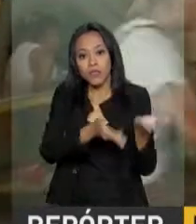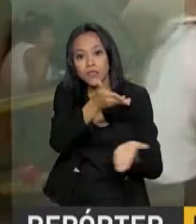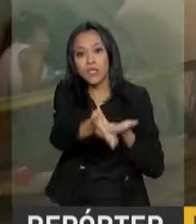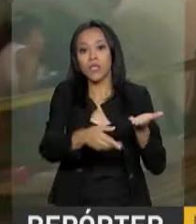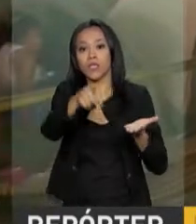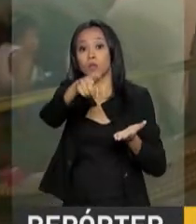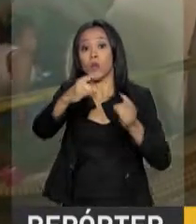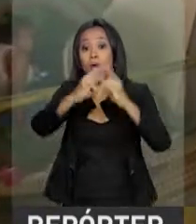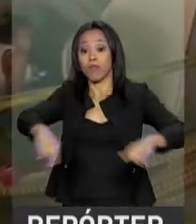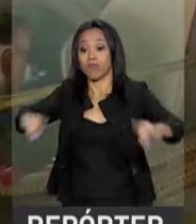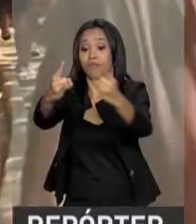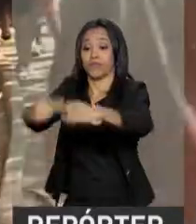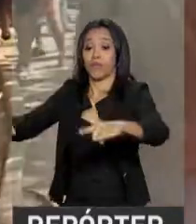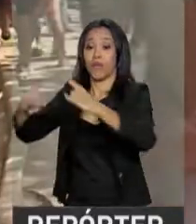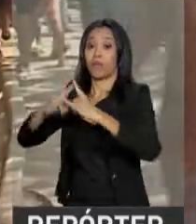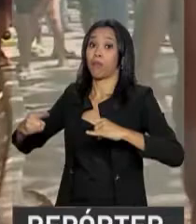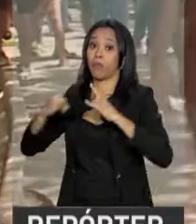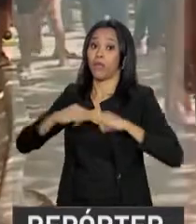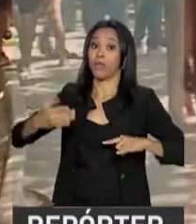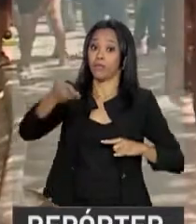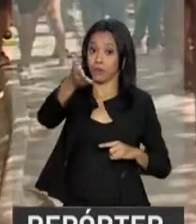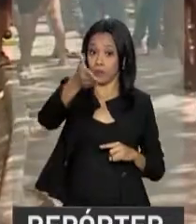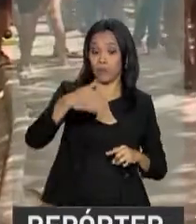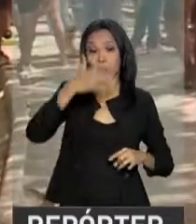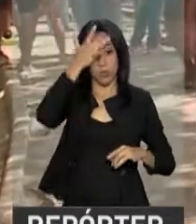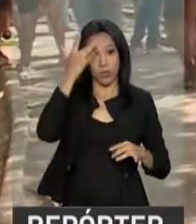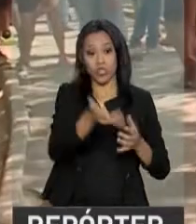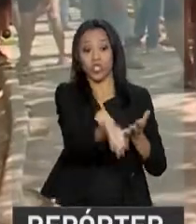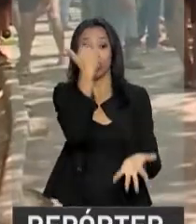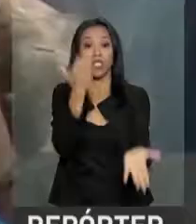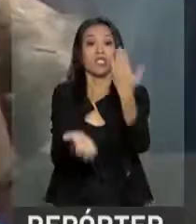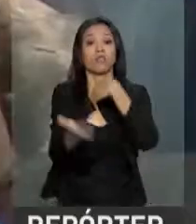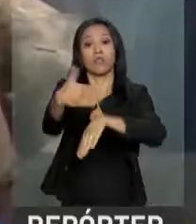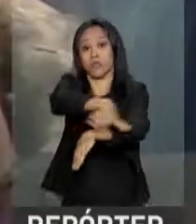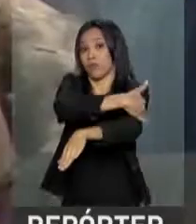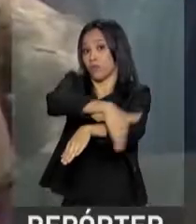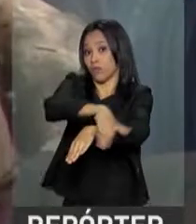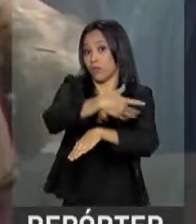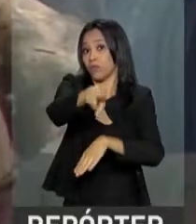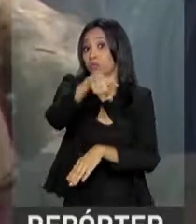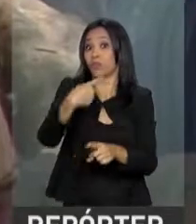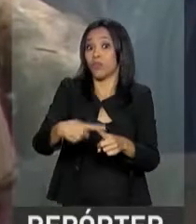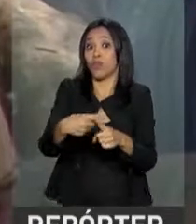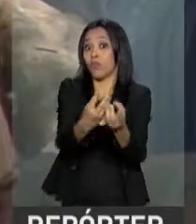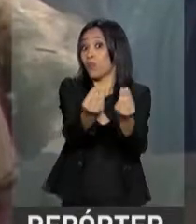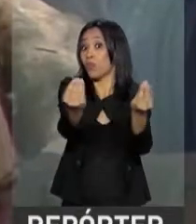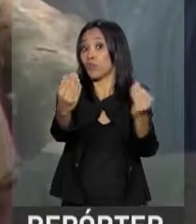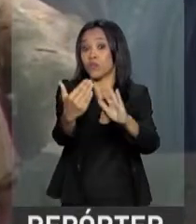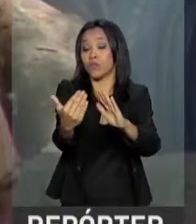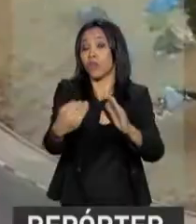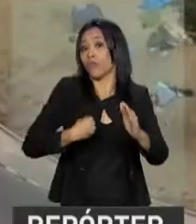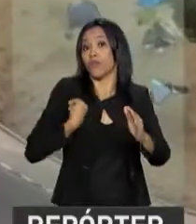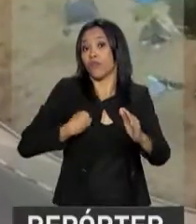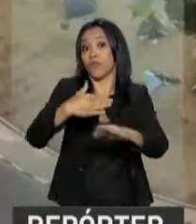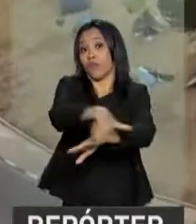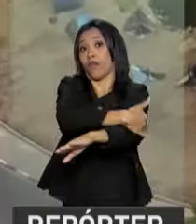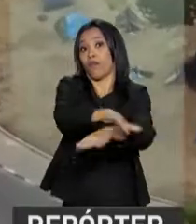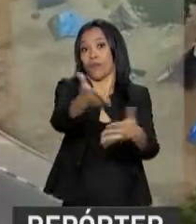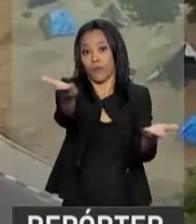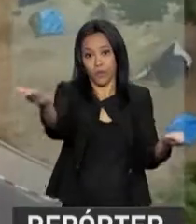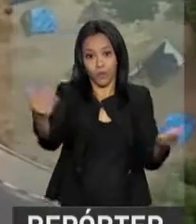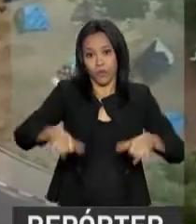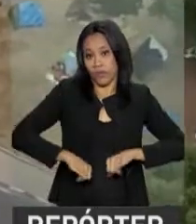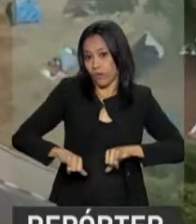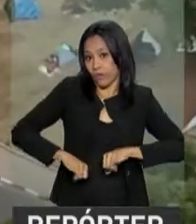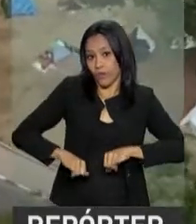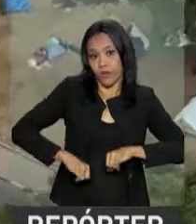estão sendo instalados. Venezuelanos estão sendo retirados das praças porque muitos estavam vivendo no relento,